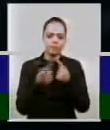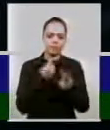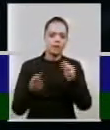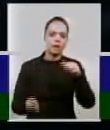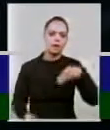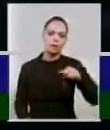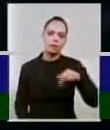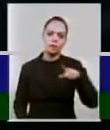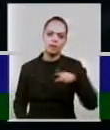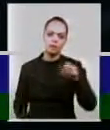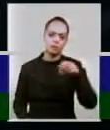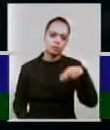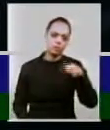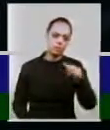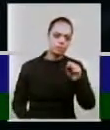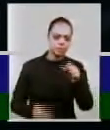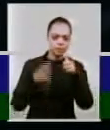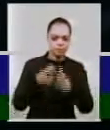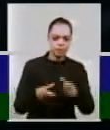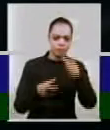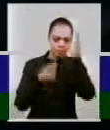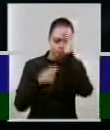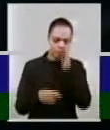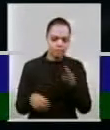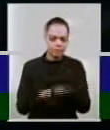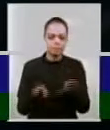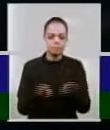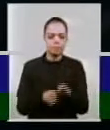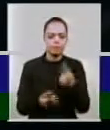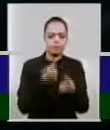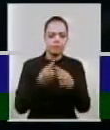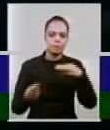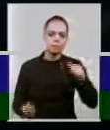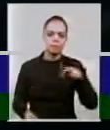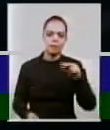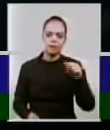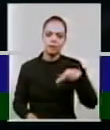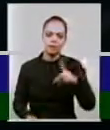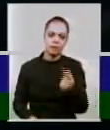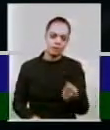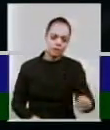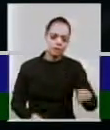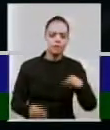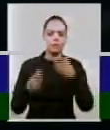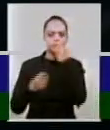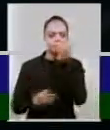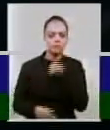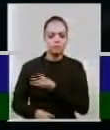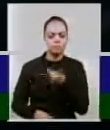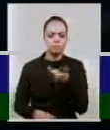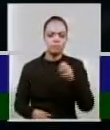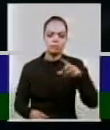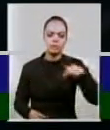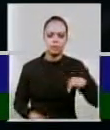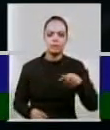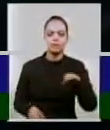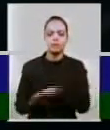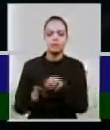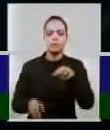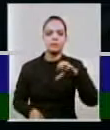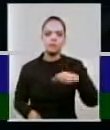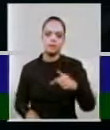frente ao número 265, bairro Brasil, na Avenida Maranhão, em frente aos números 207 e 971, bairro